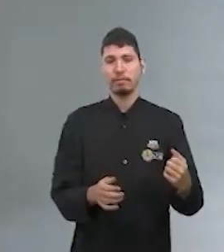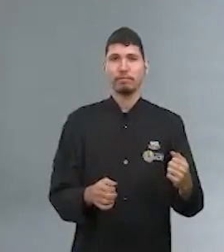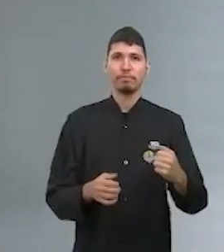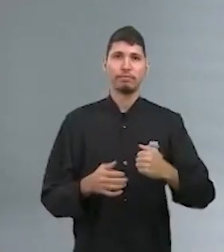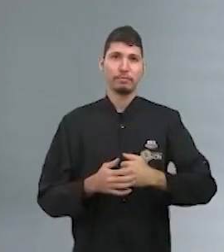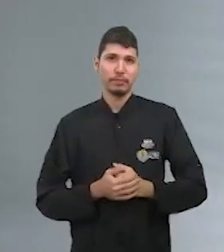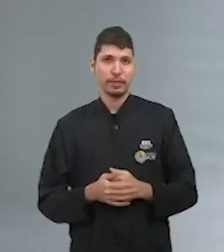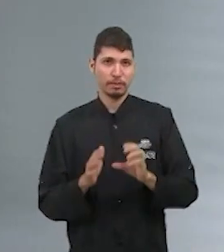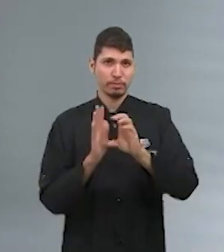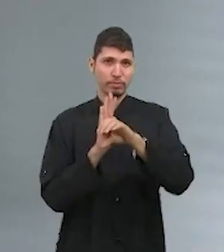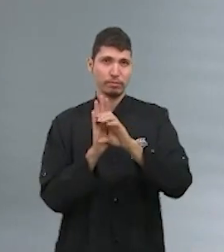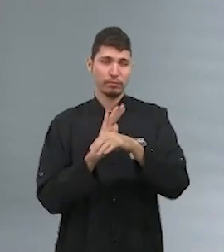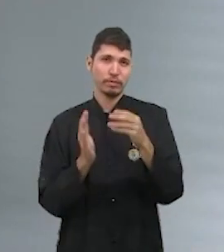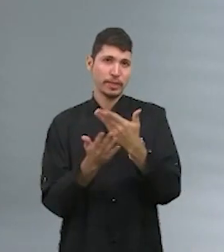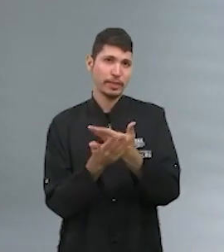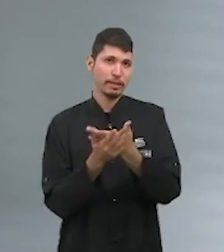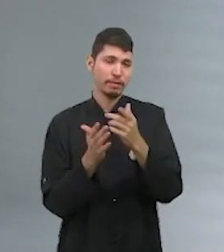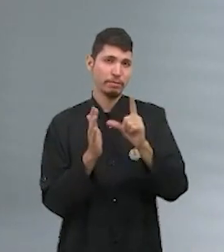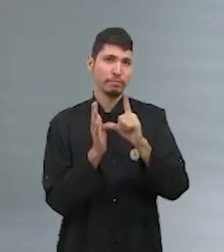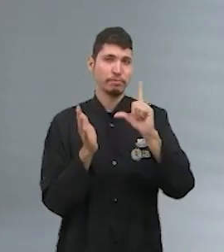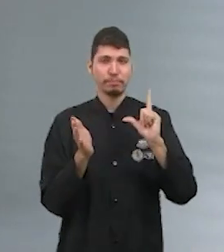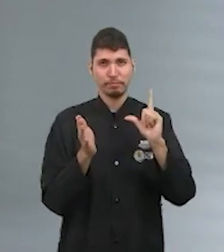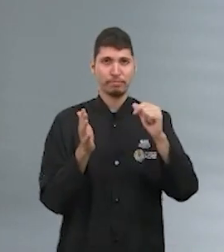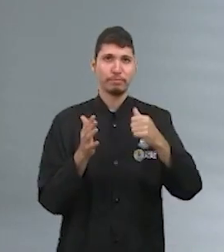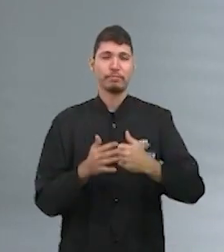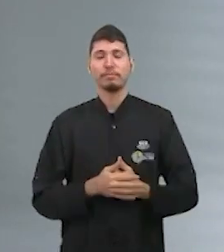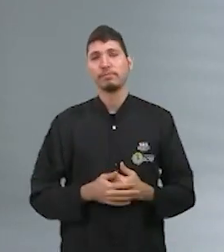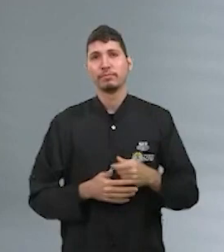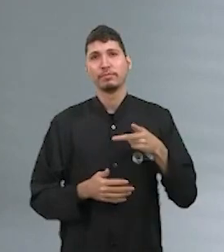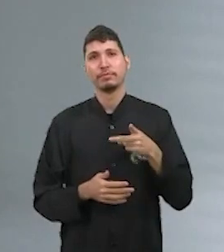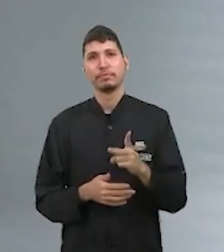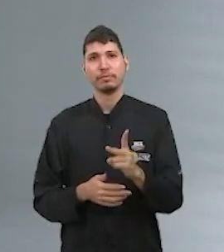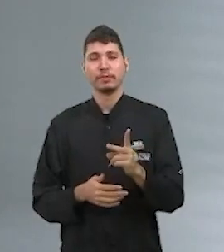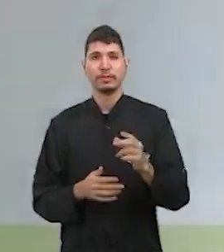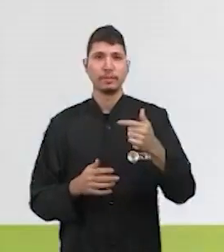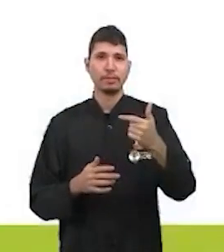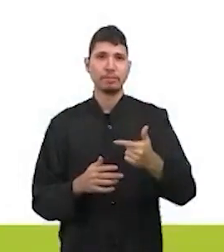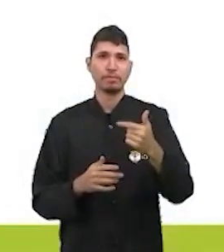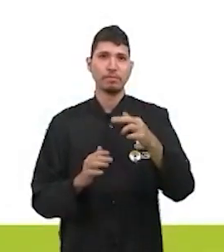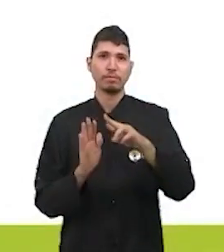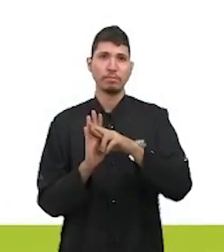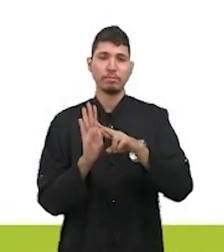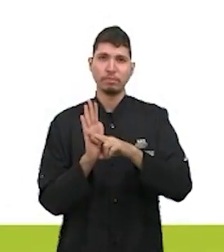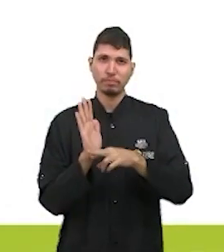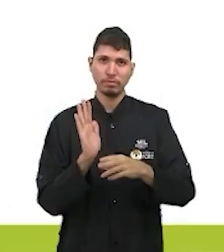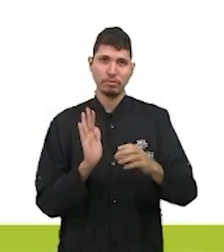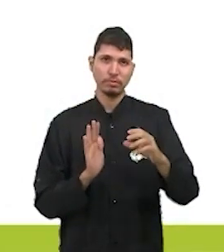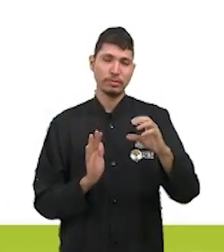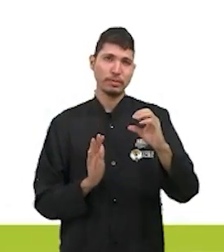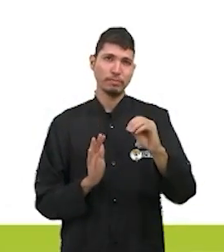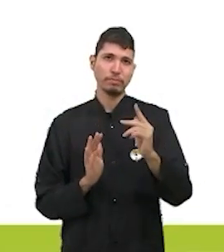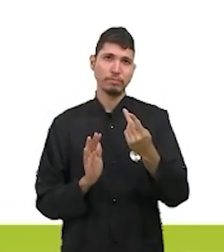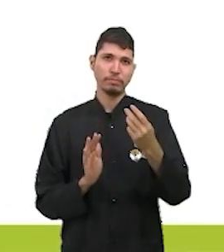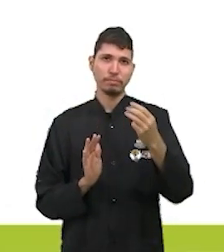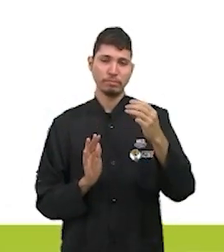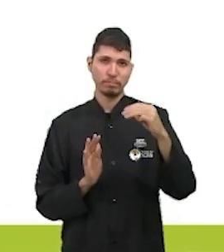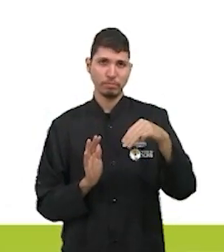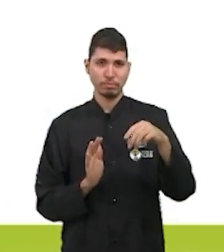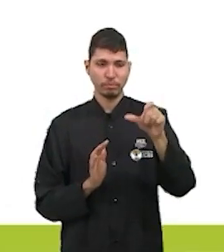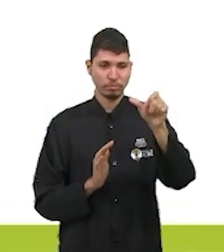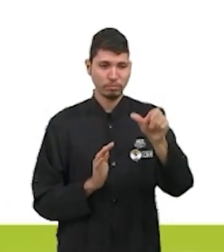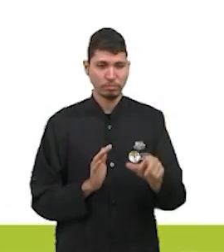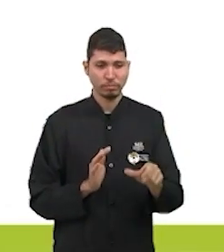conceitos que a gente viu na aula passada. E aí, falando agora dessa segunda lei, né, o cientista, né,